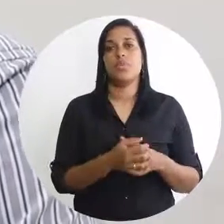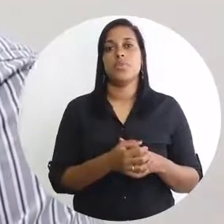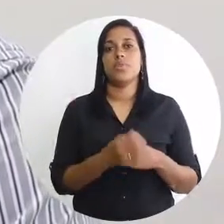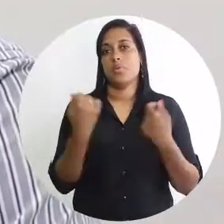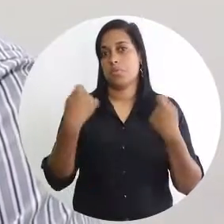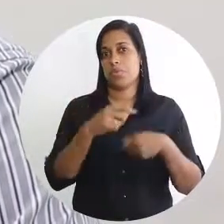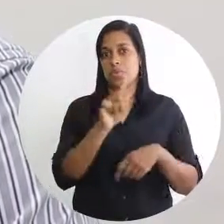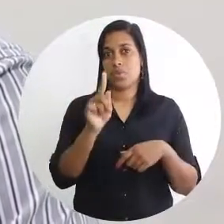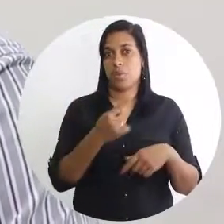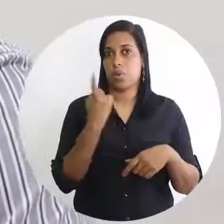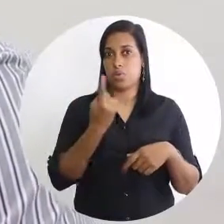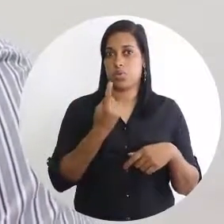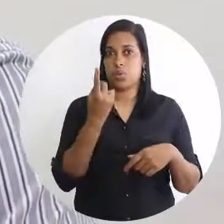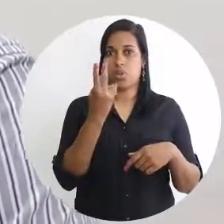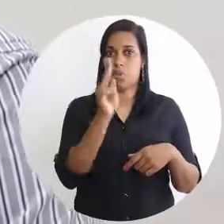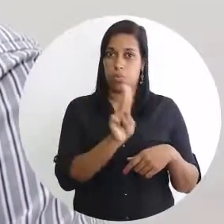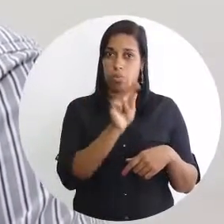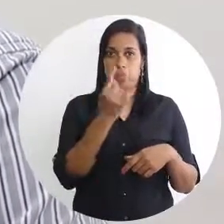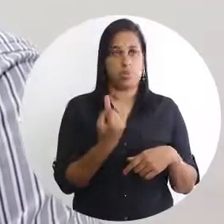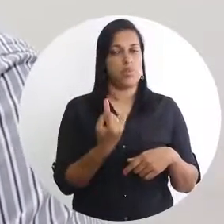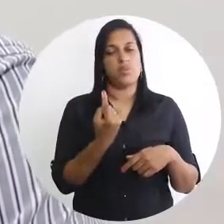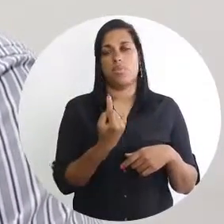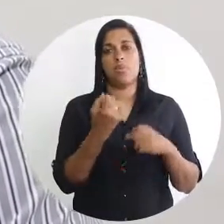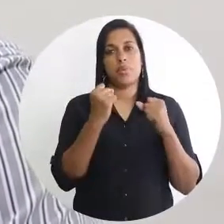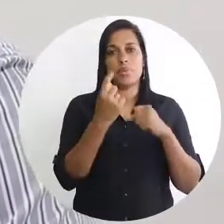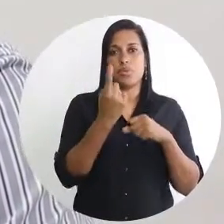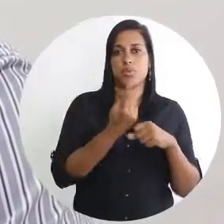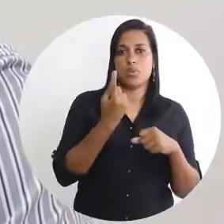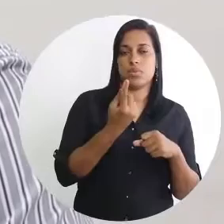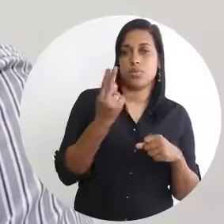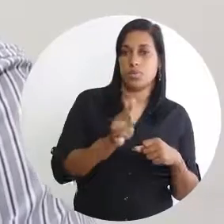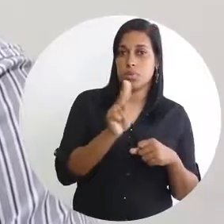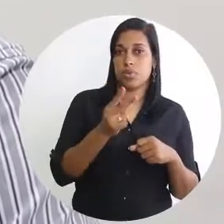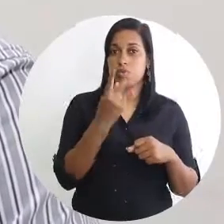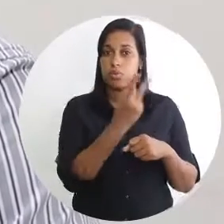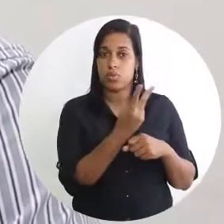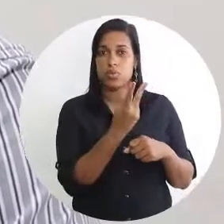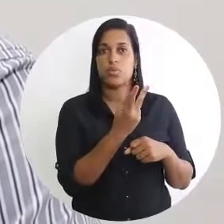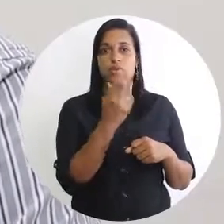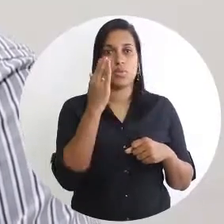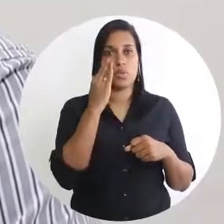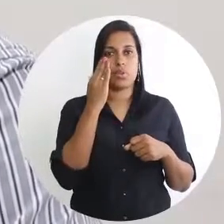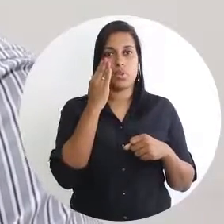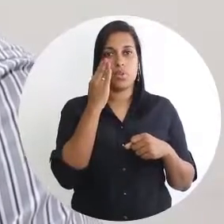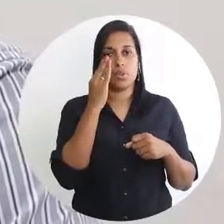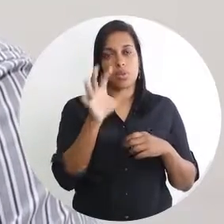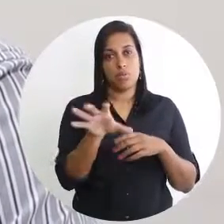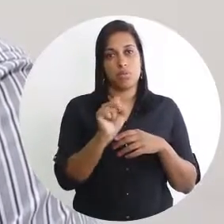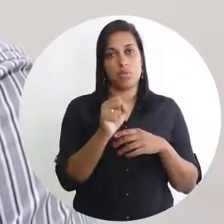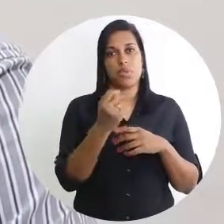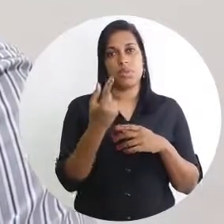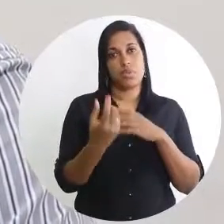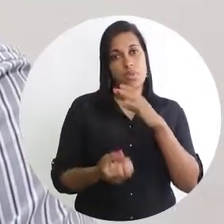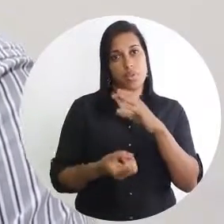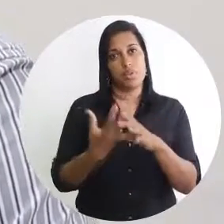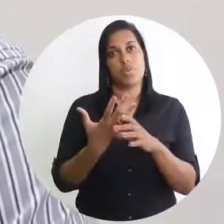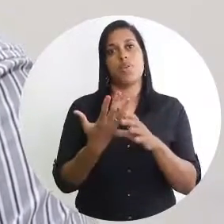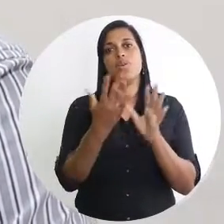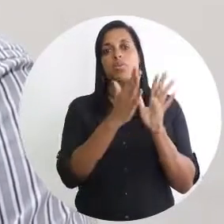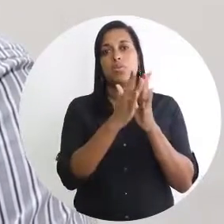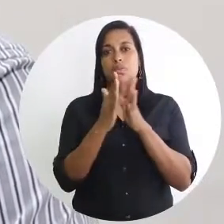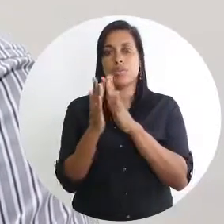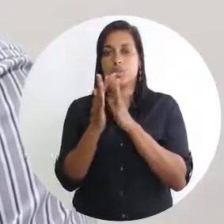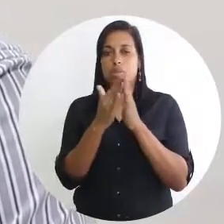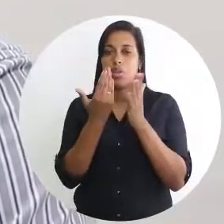você não precisa usar só um, certo? Nada impede que você use 2 ou mais gerenciadores de layout. Então você pode pegar os botões que a gente criou